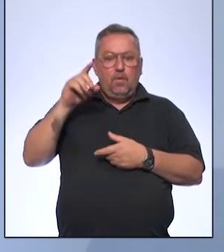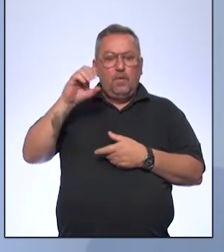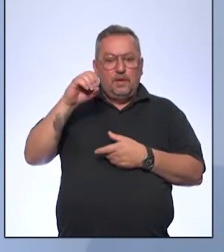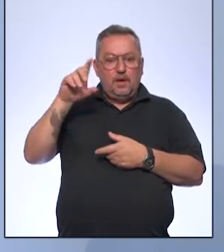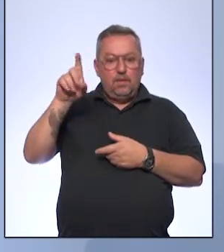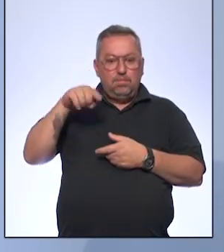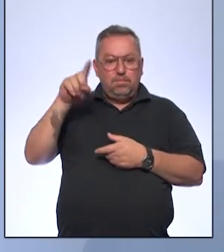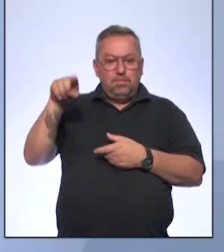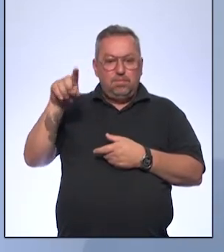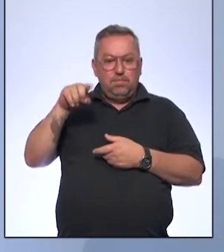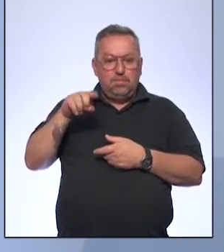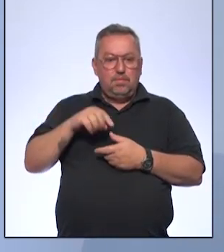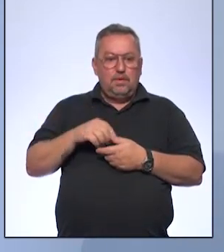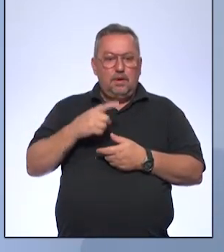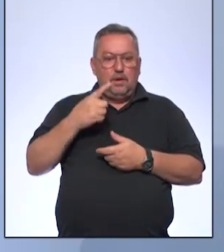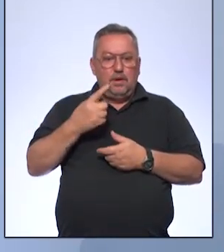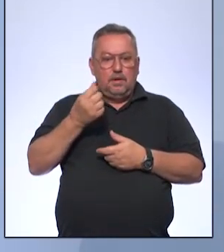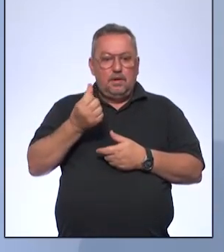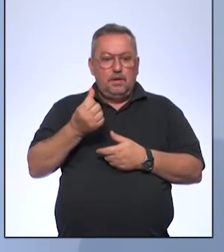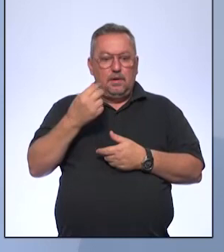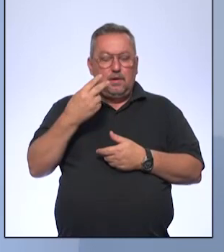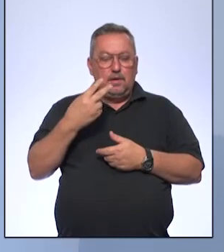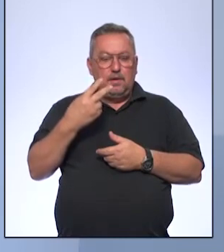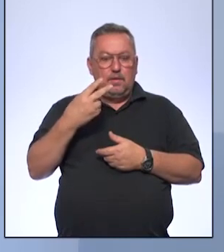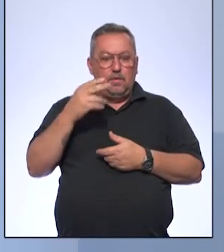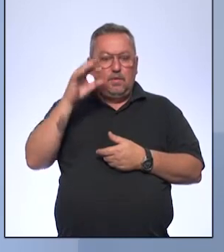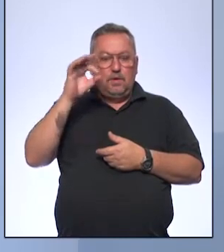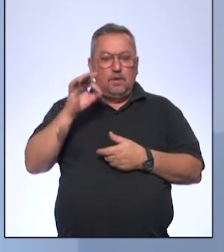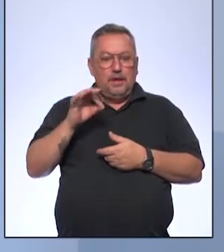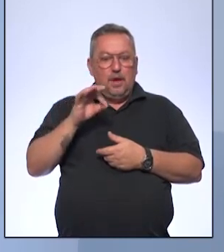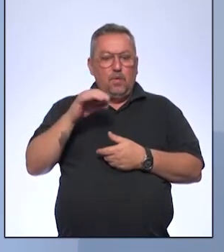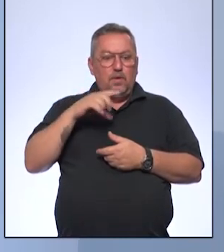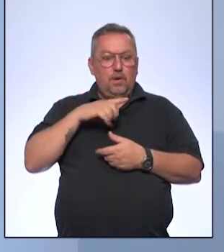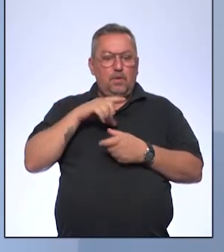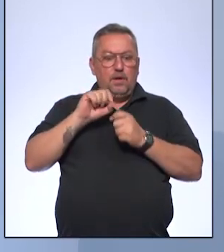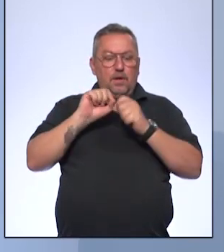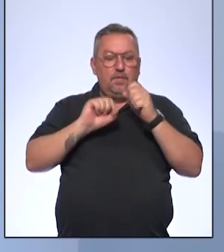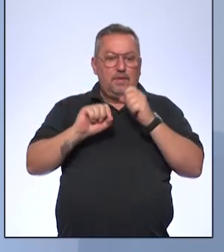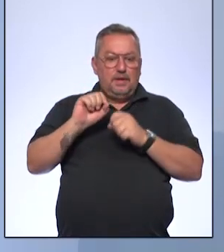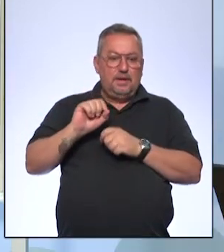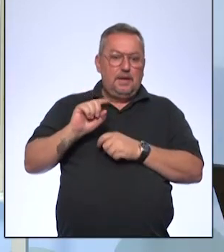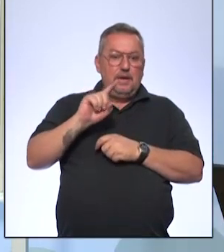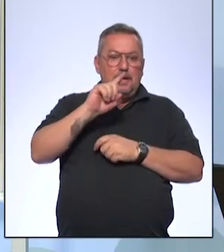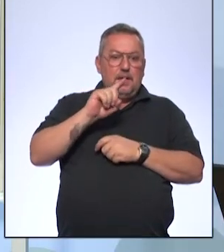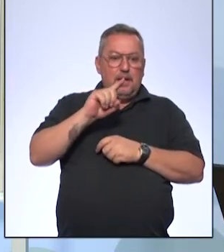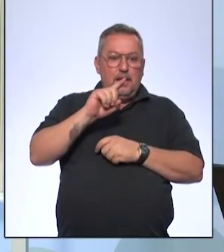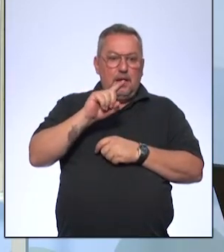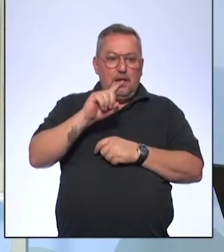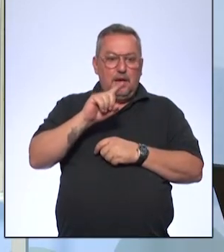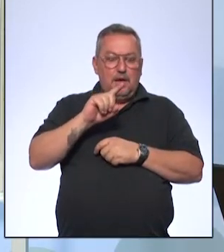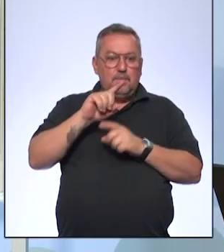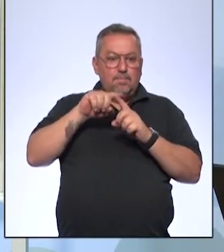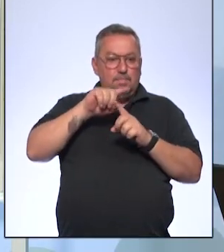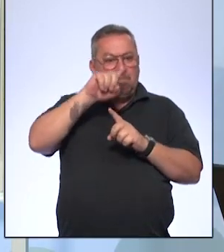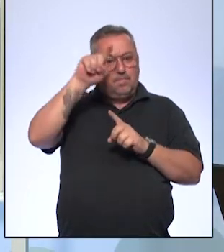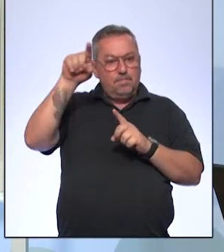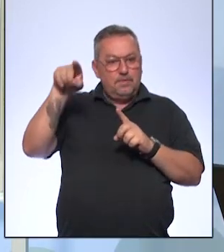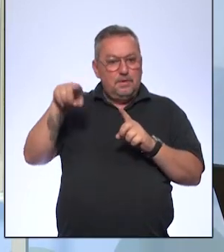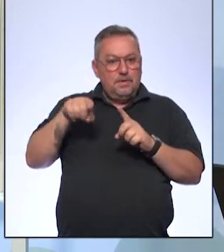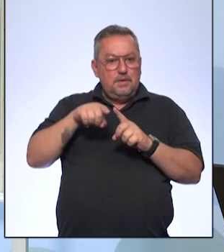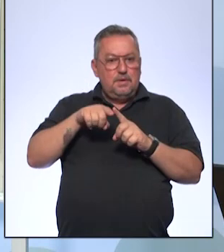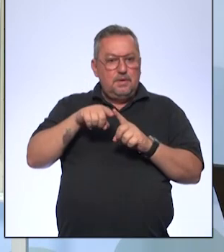né? 162 graus é o que eu tenho que fazer lá no, na circunferência. Então, você vai